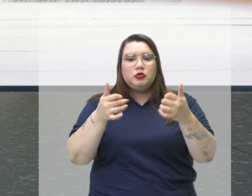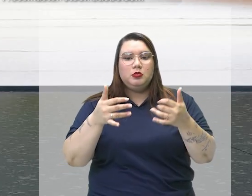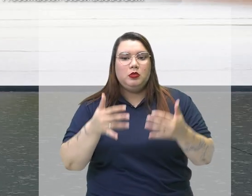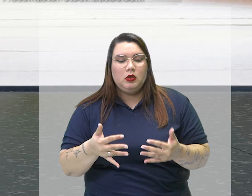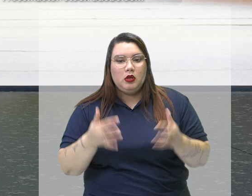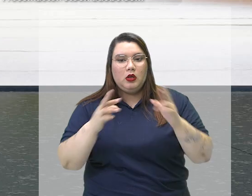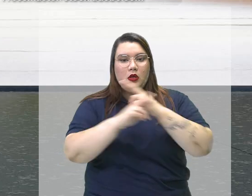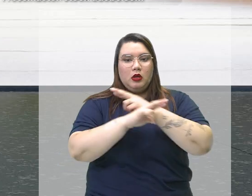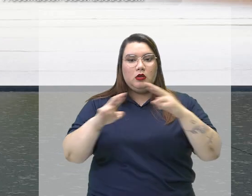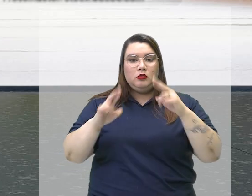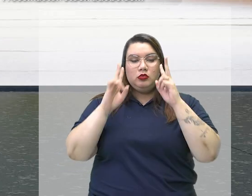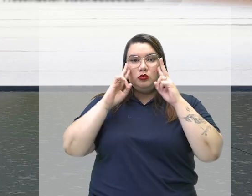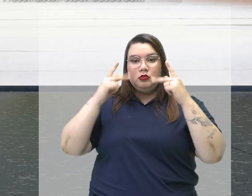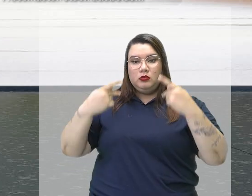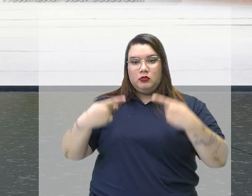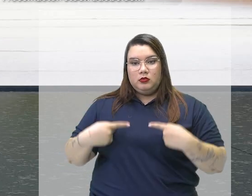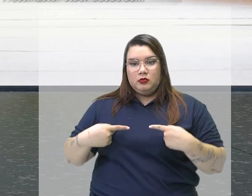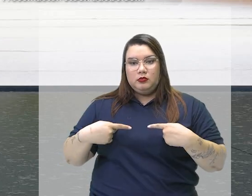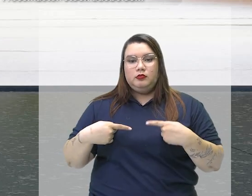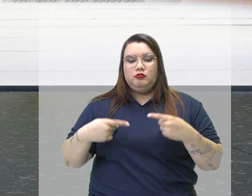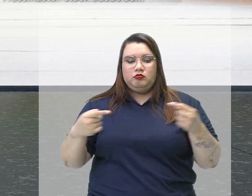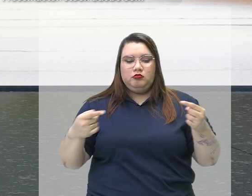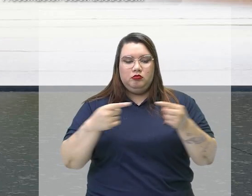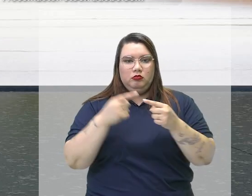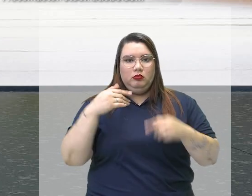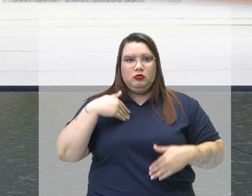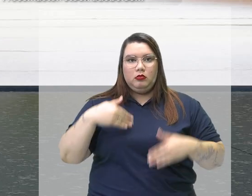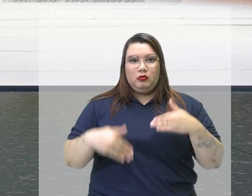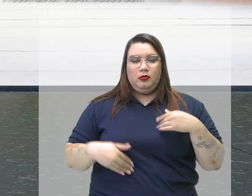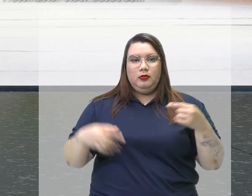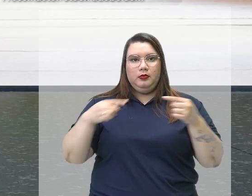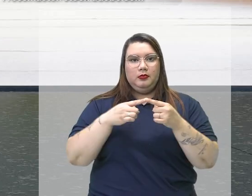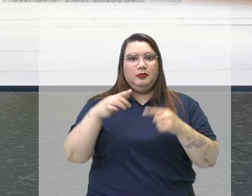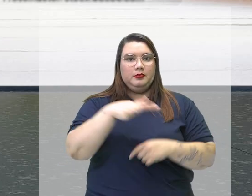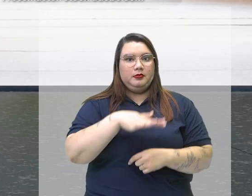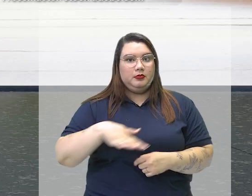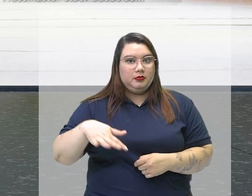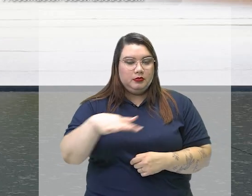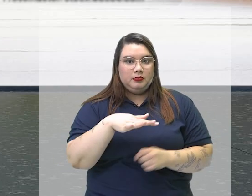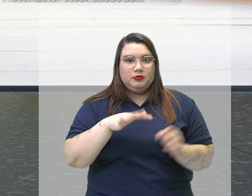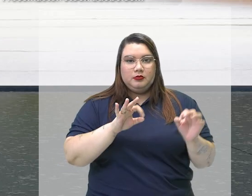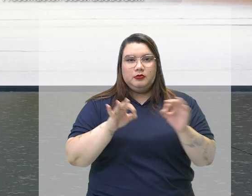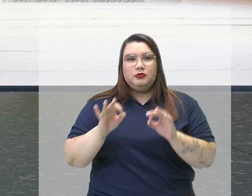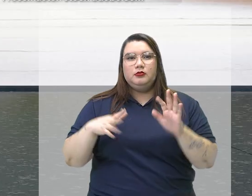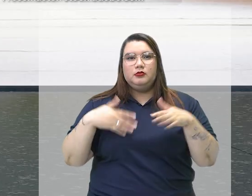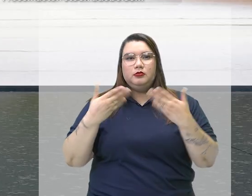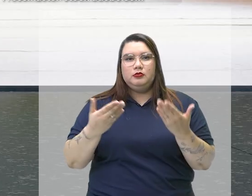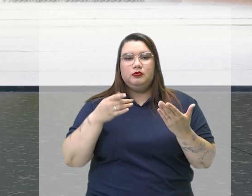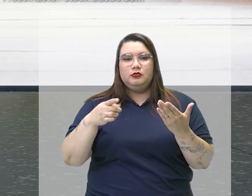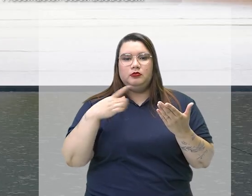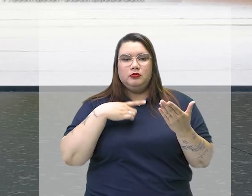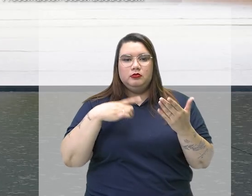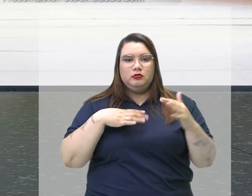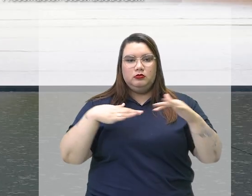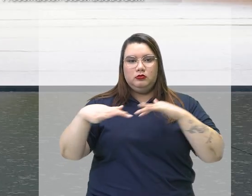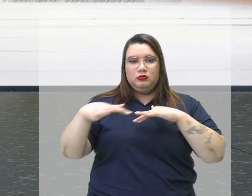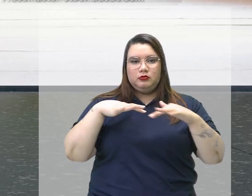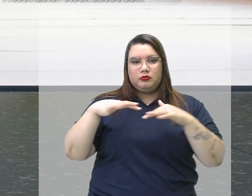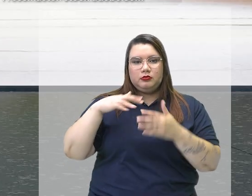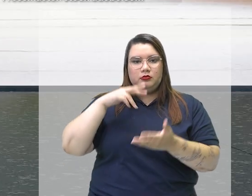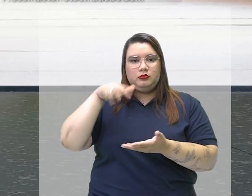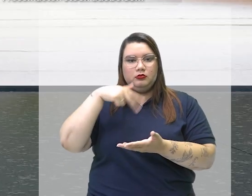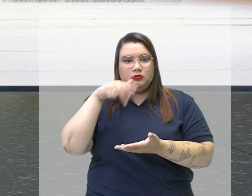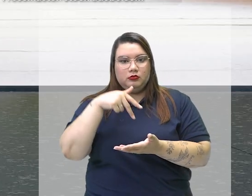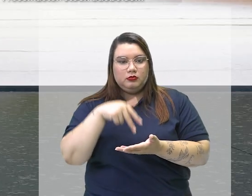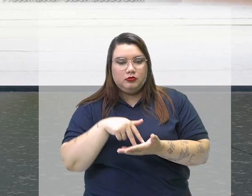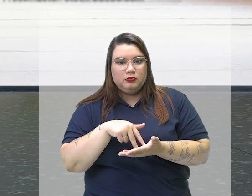corporal, pois traduz a relação do indivíduo com o corpo e o espaço. Então, quando você está fazendo os